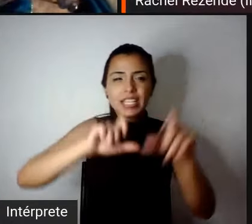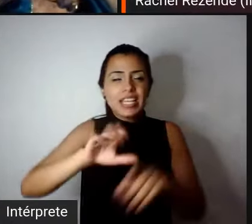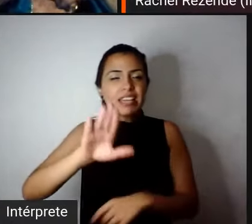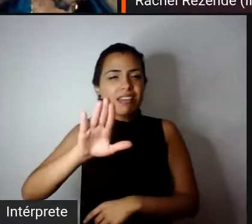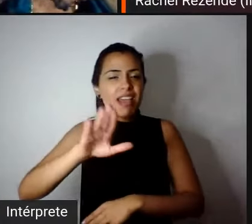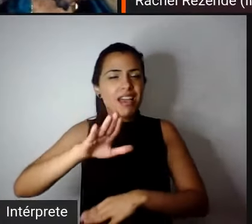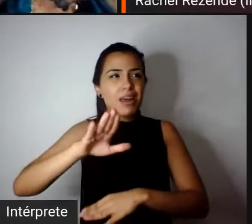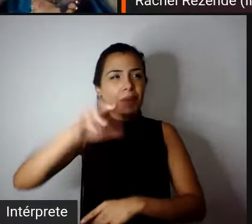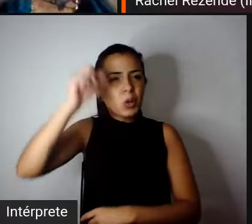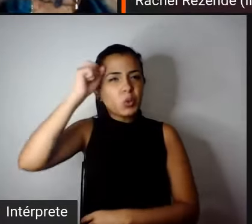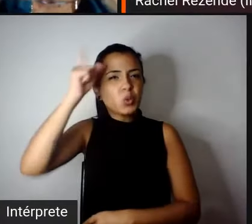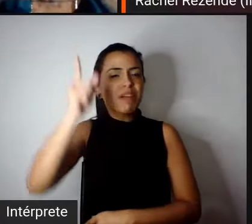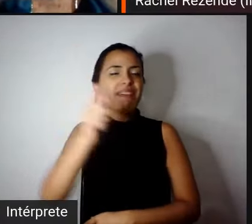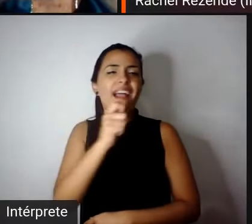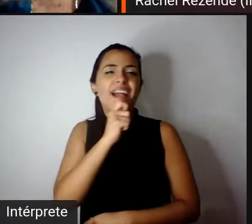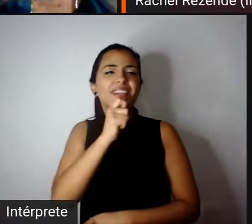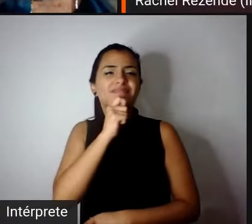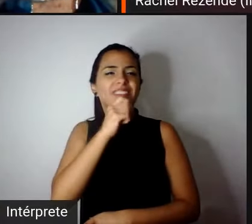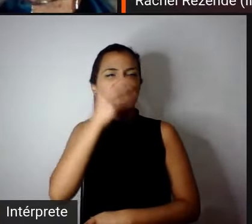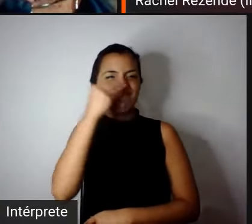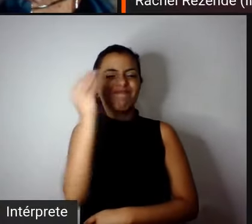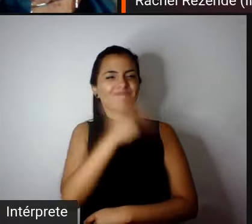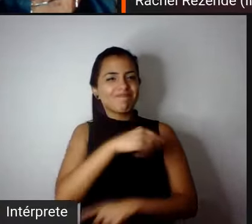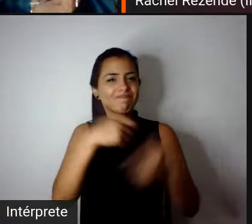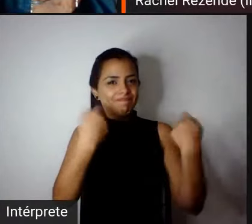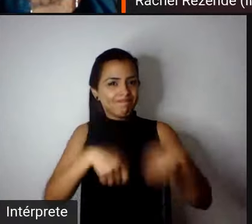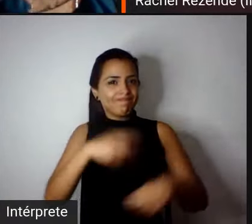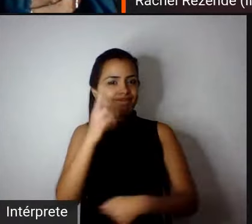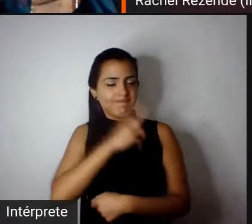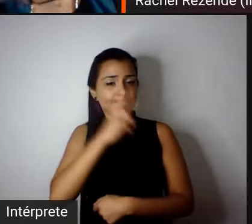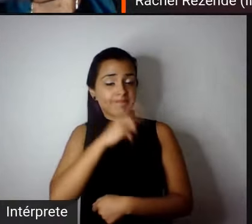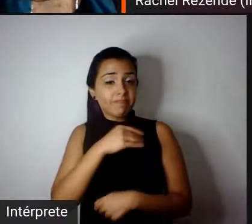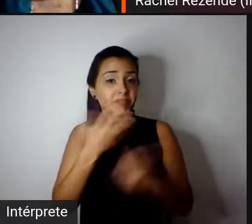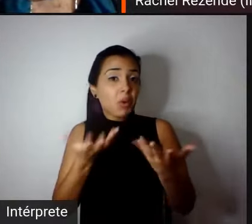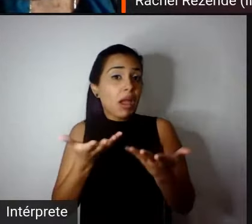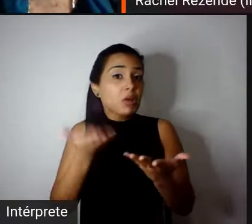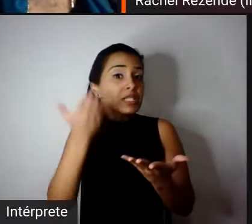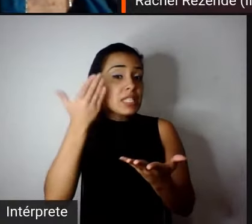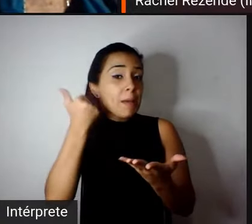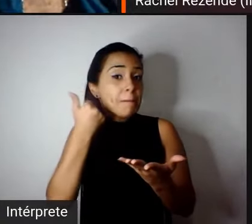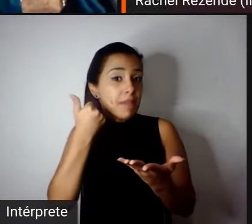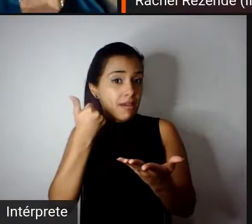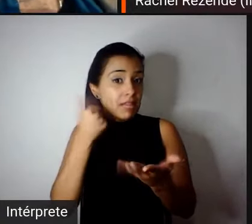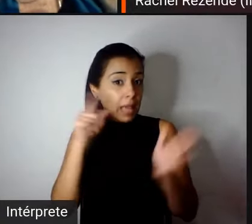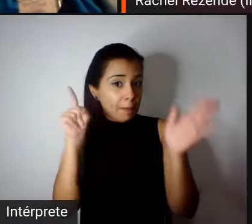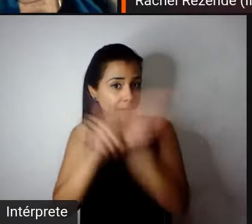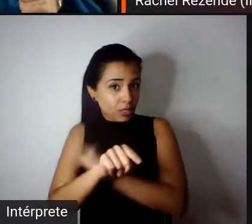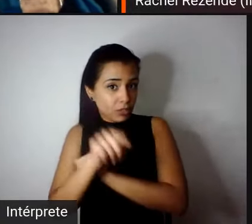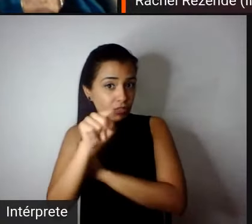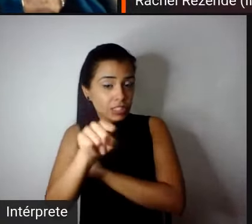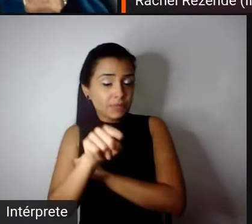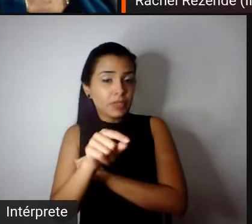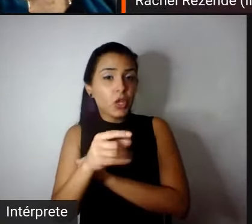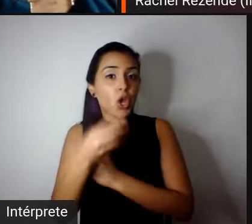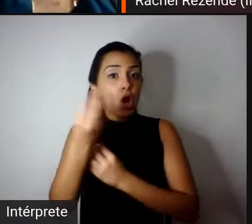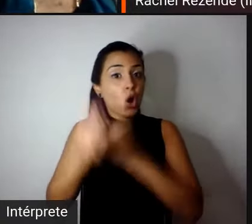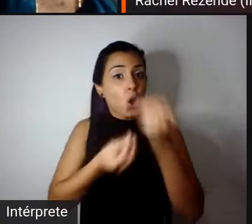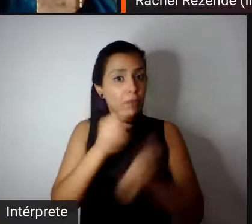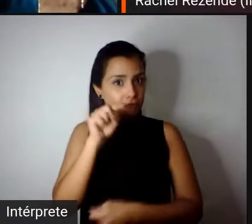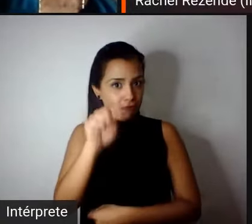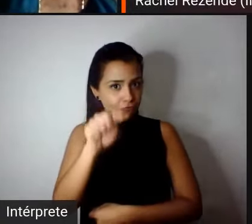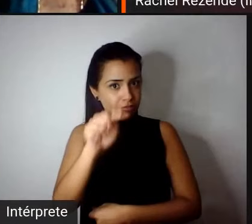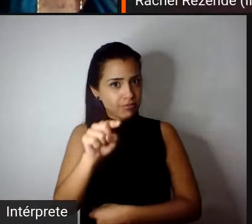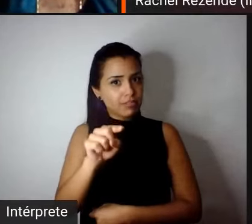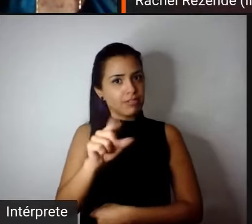essencial, né? Segundo você diz. Então, queria saber, então a pergunta é como que essa relação com as pessoas que